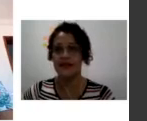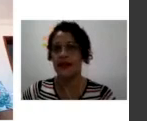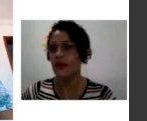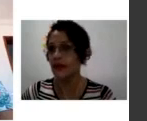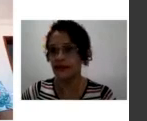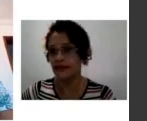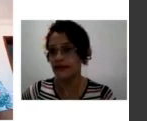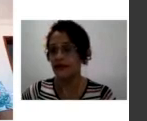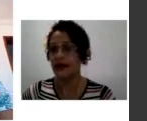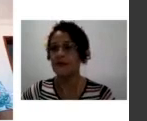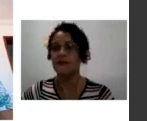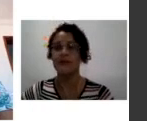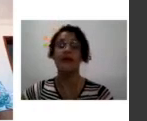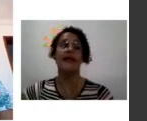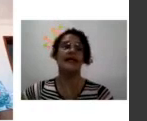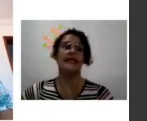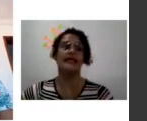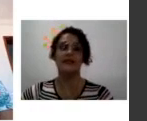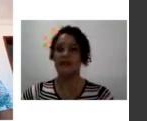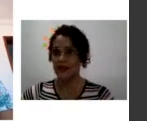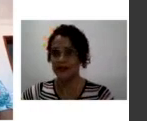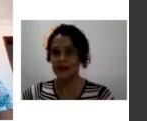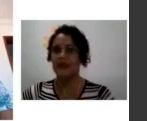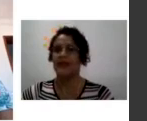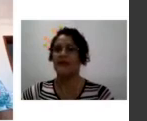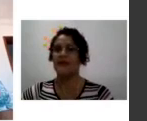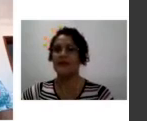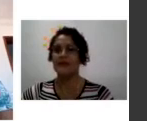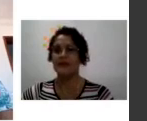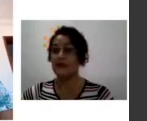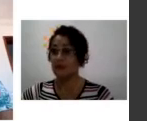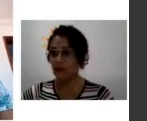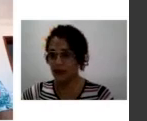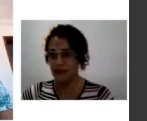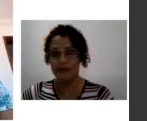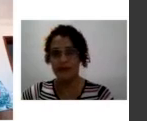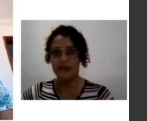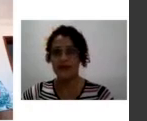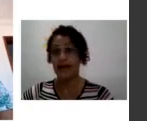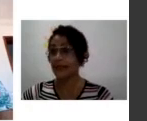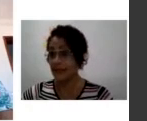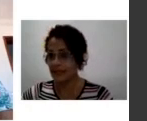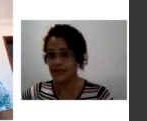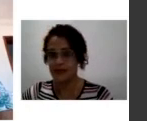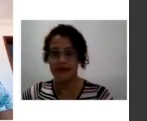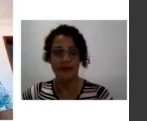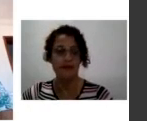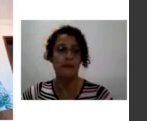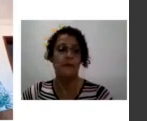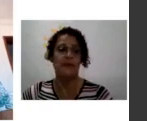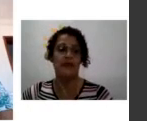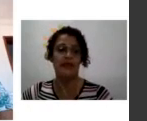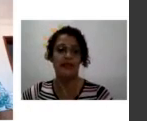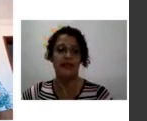já se encerra agora, em março, abril. E, de fato, nós tivemos muita coisa para fazer, ainda estamos